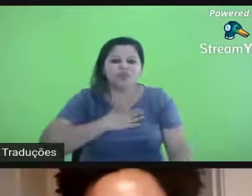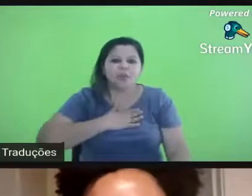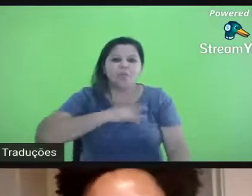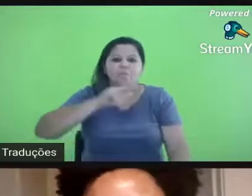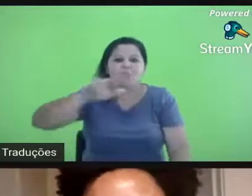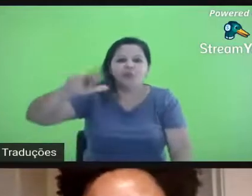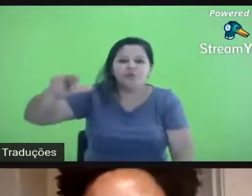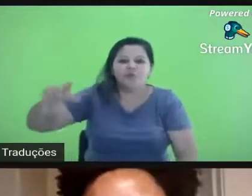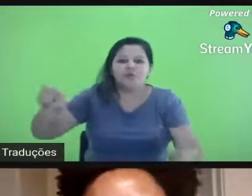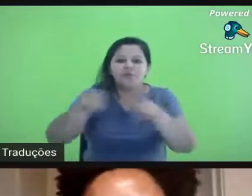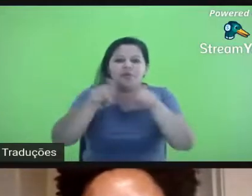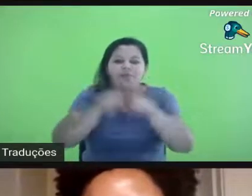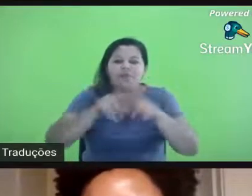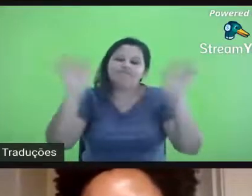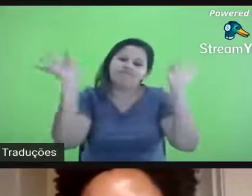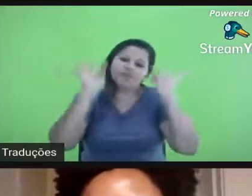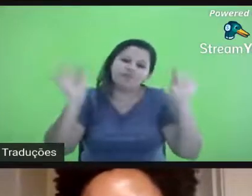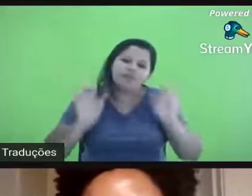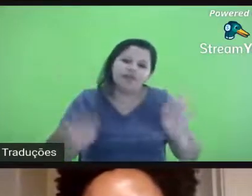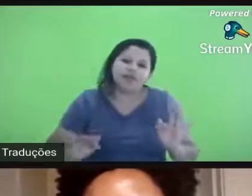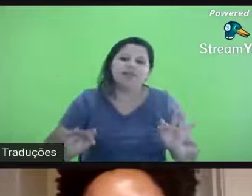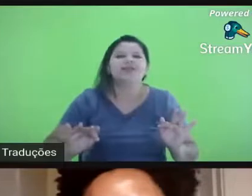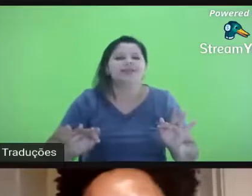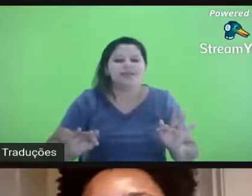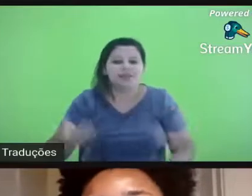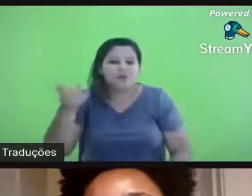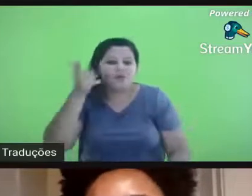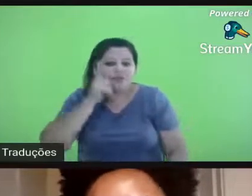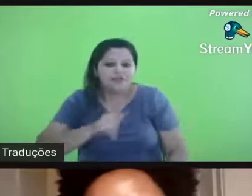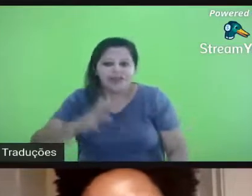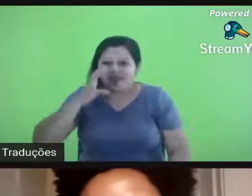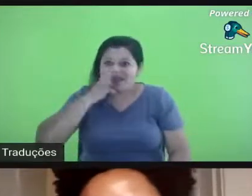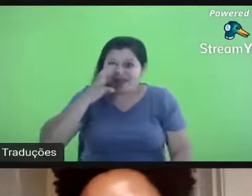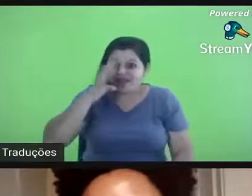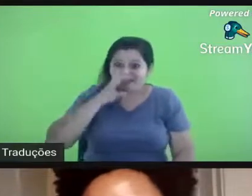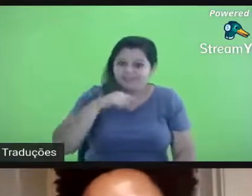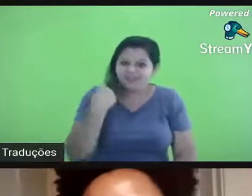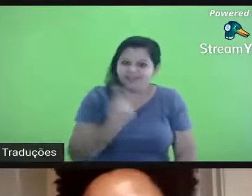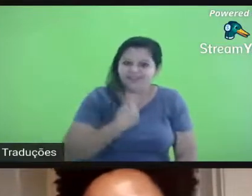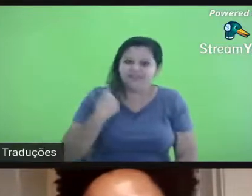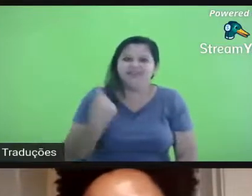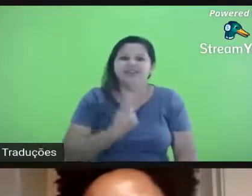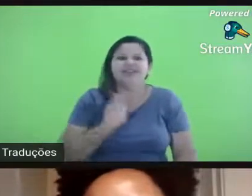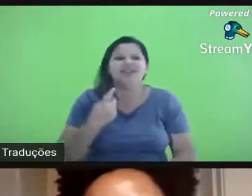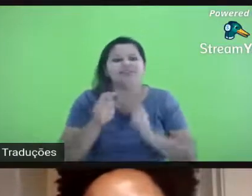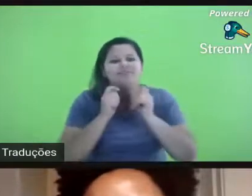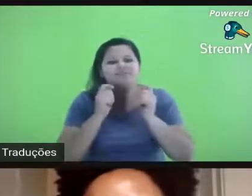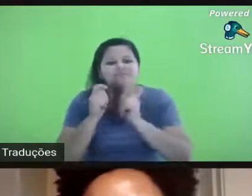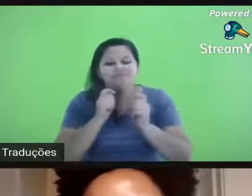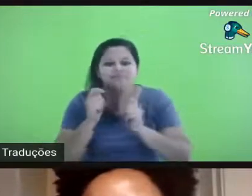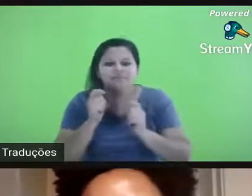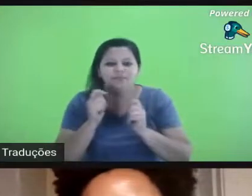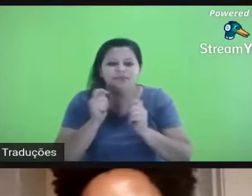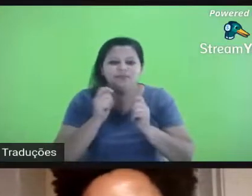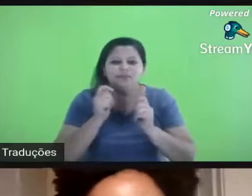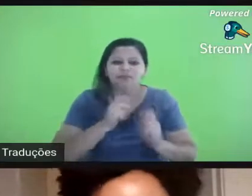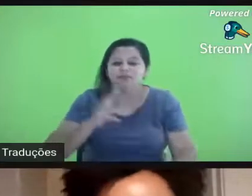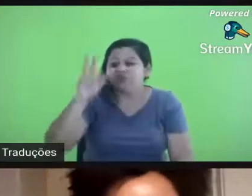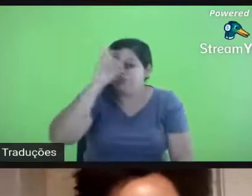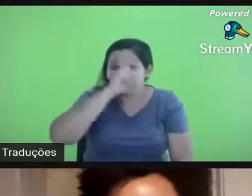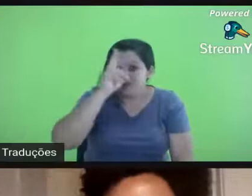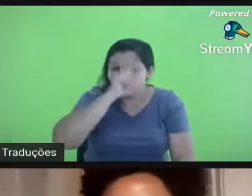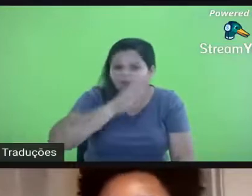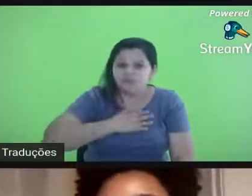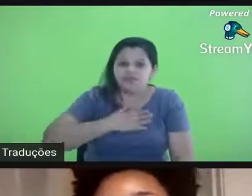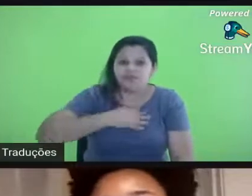estão, mas eu fico muito feliz quando eles conseguem ver alguma coisa. Até, enfim, nem tinha lembrado de avisá-los, mas meu sobrinho